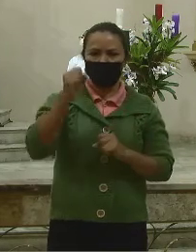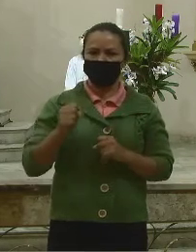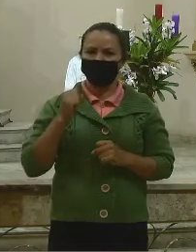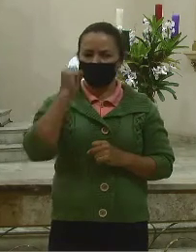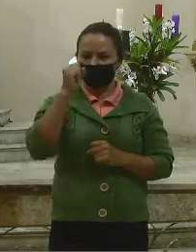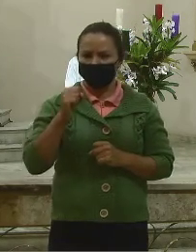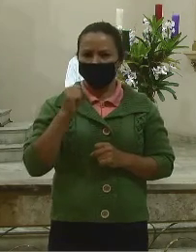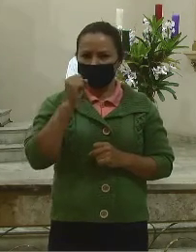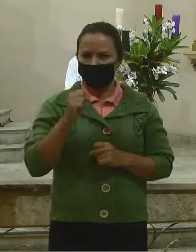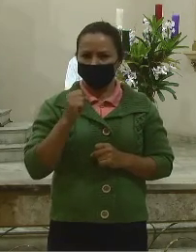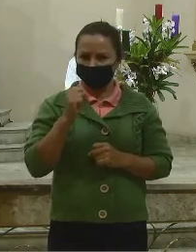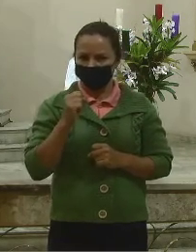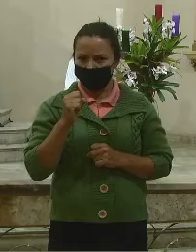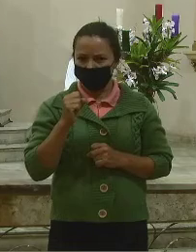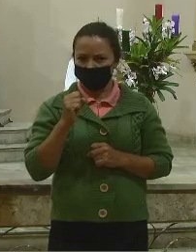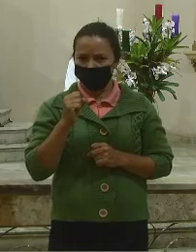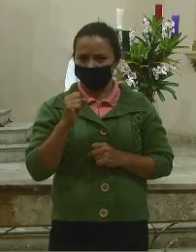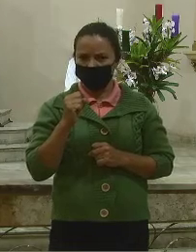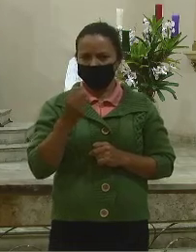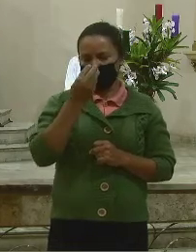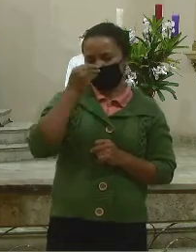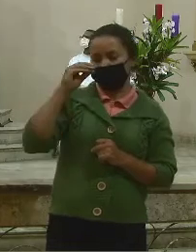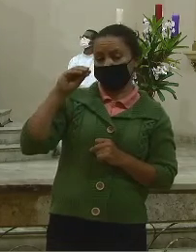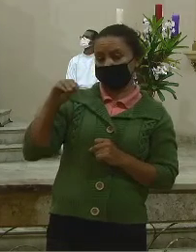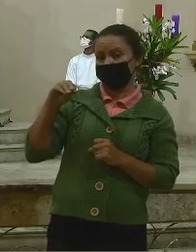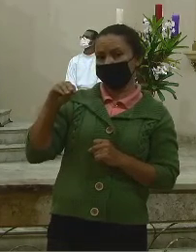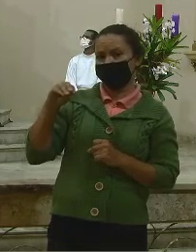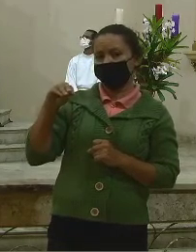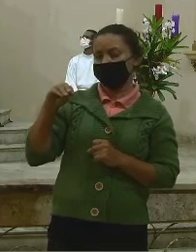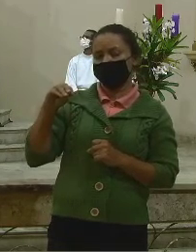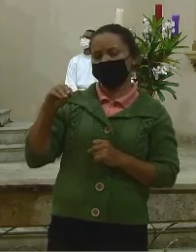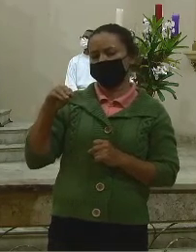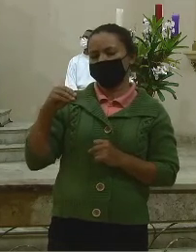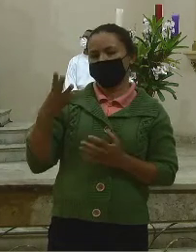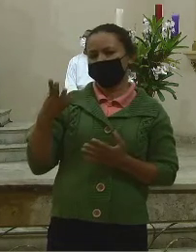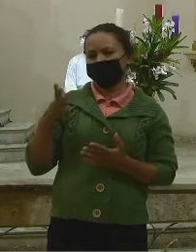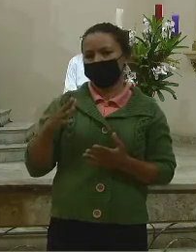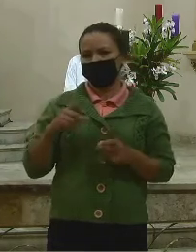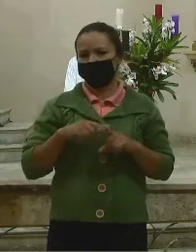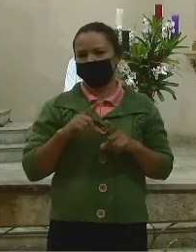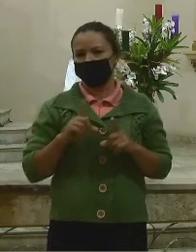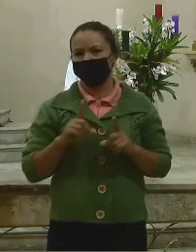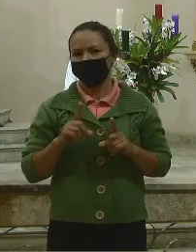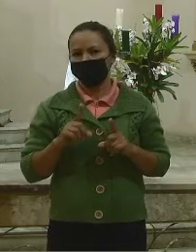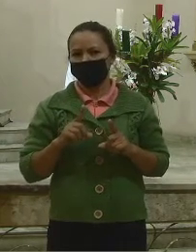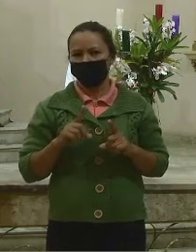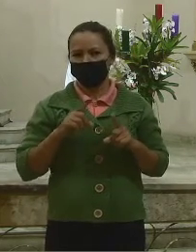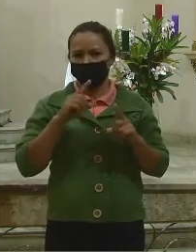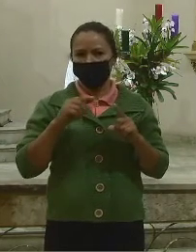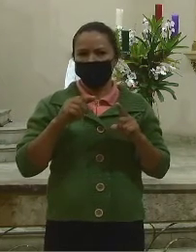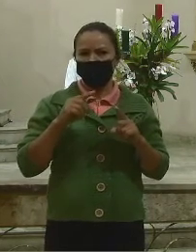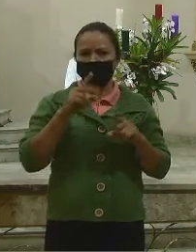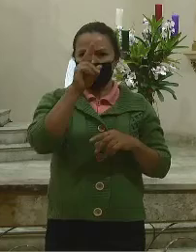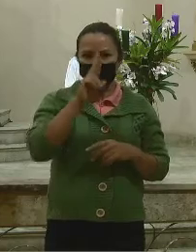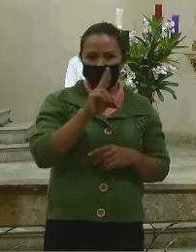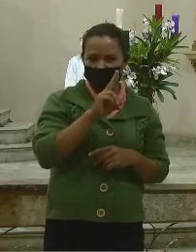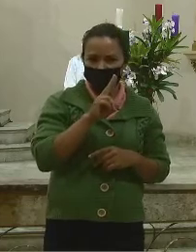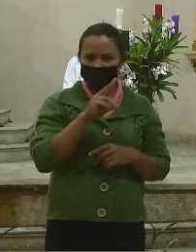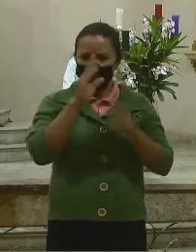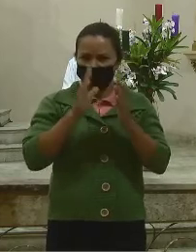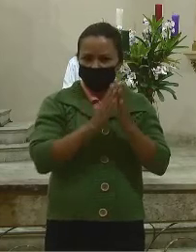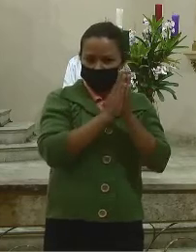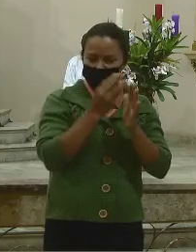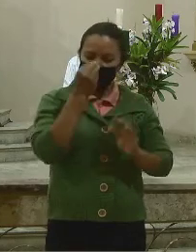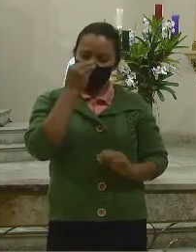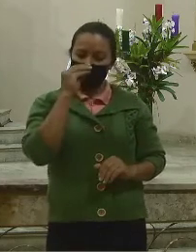reza é uma porcaria de agente de pastoral. Um padre que não reza é uma porcaria de padre.